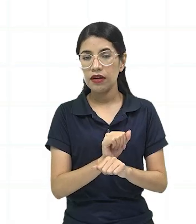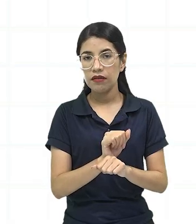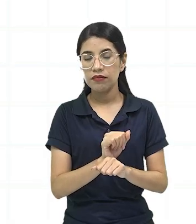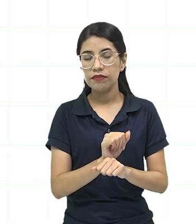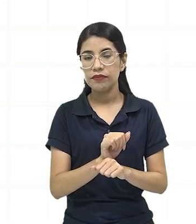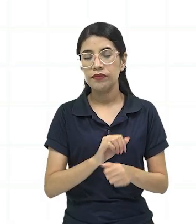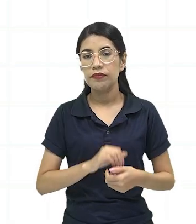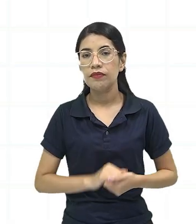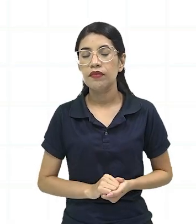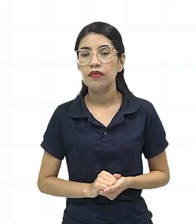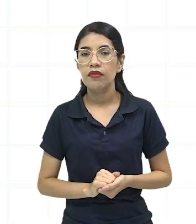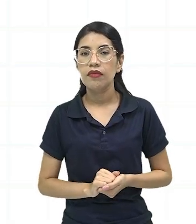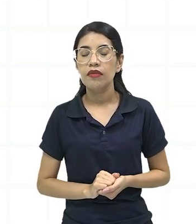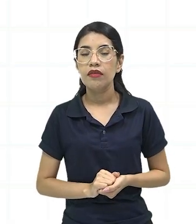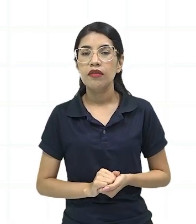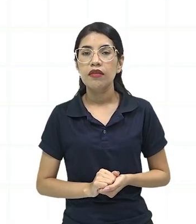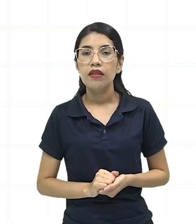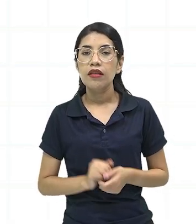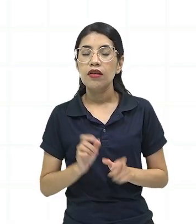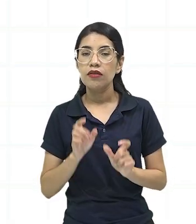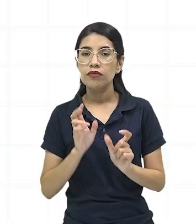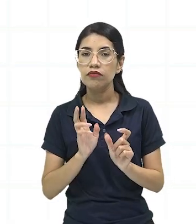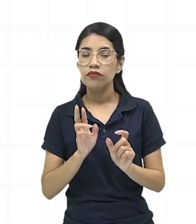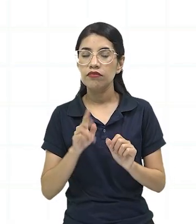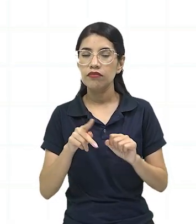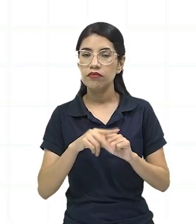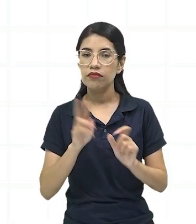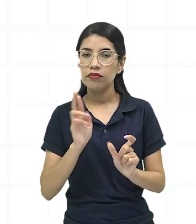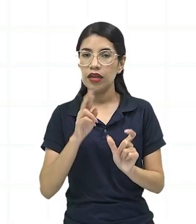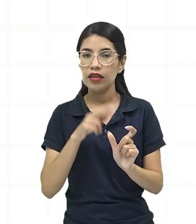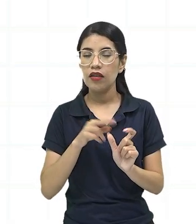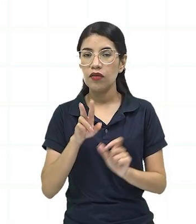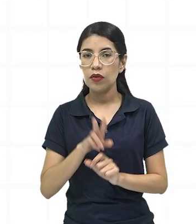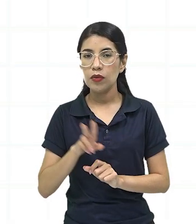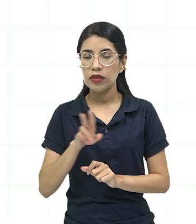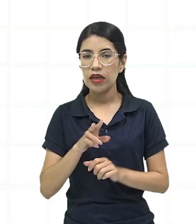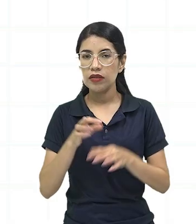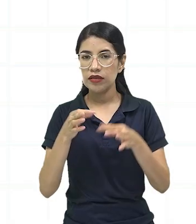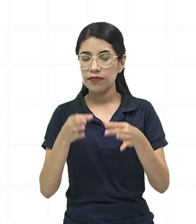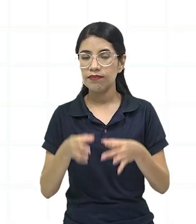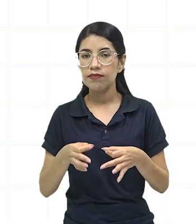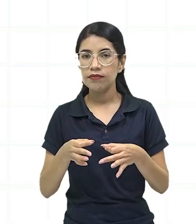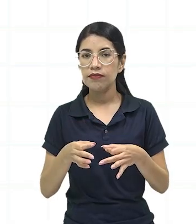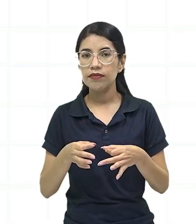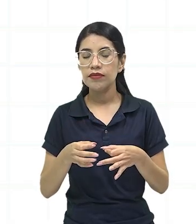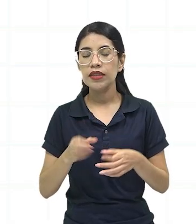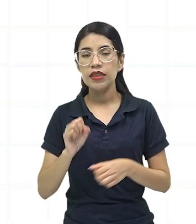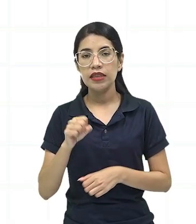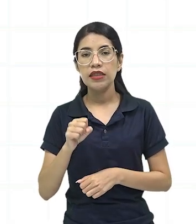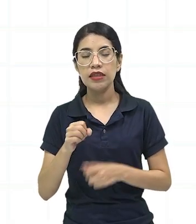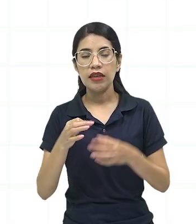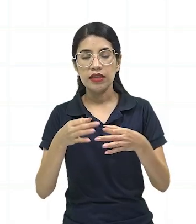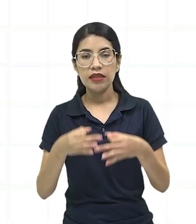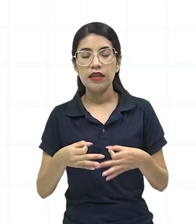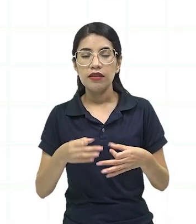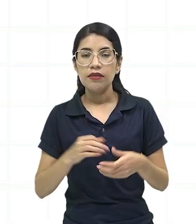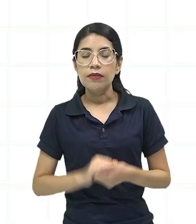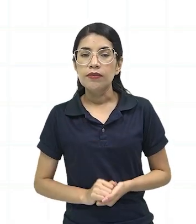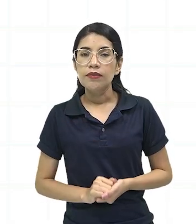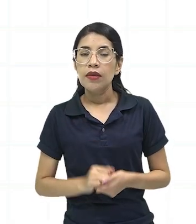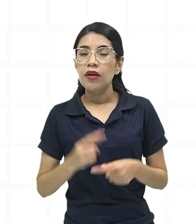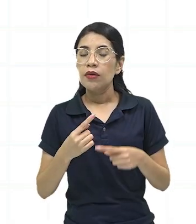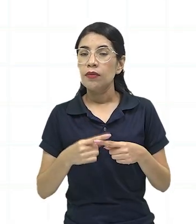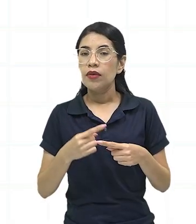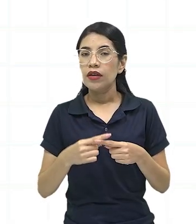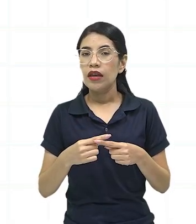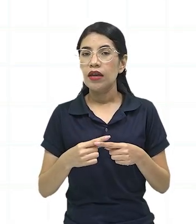fixo. Então, esse pronome relativo foi empregado de forma adequada? Com certeza, ele foi empregado de forma adequada, porque